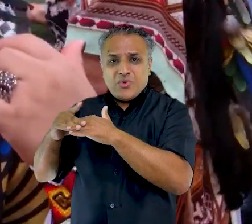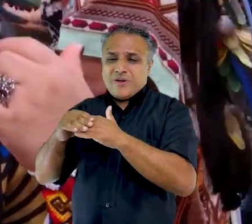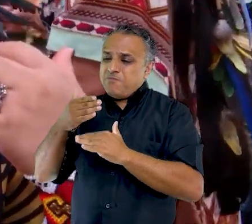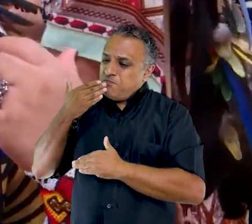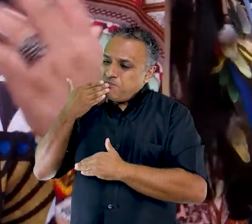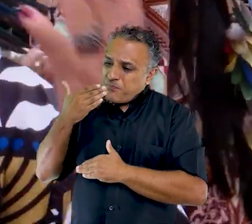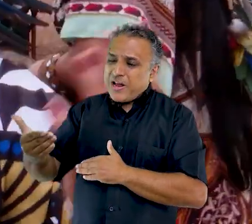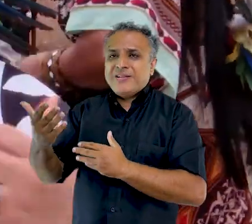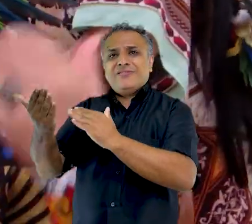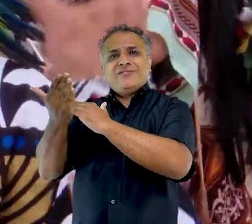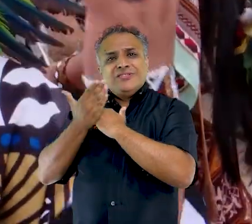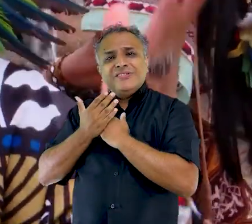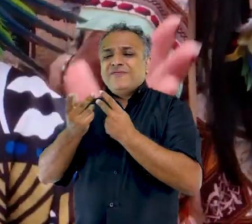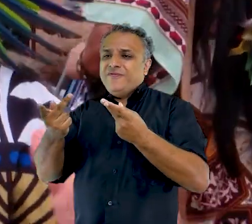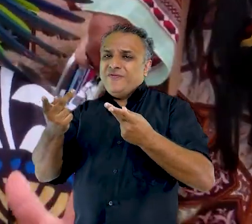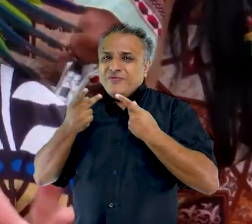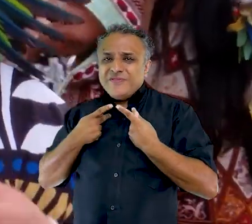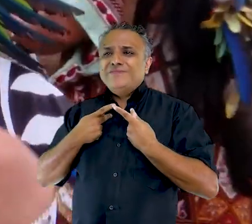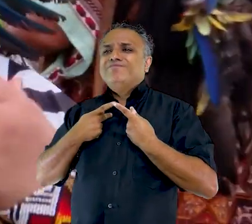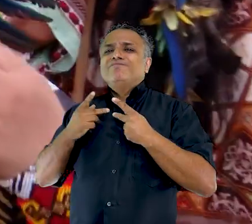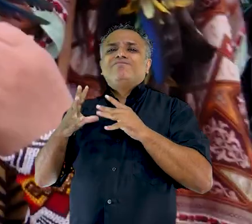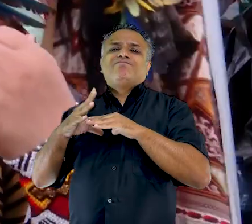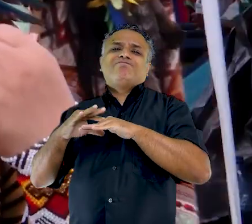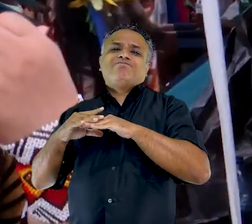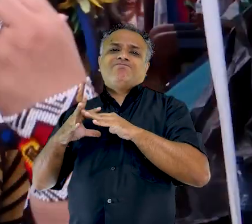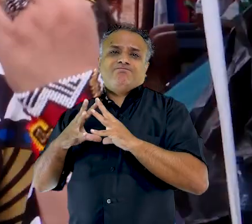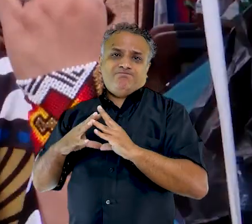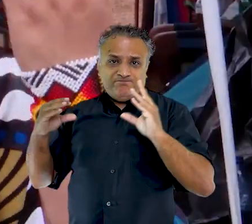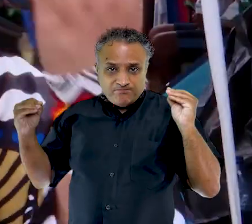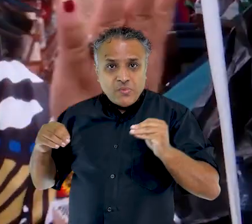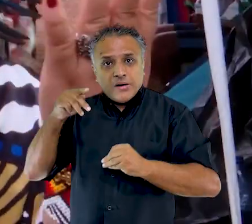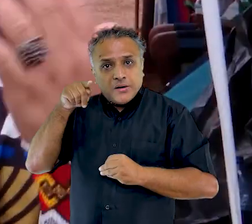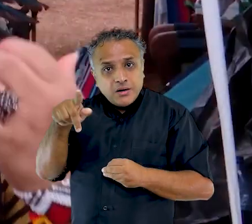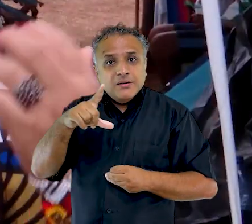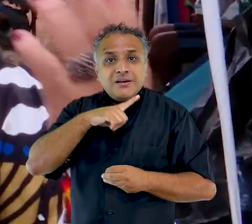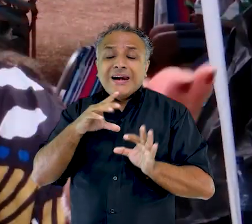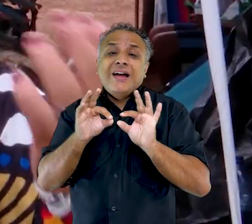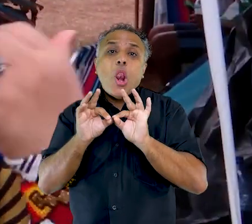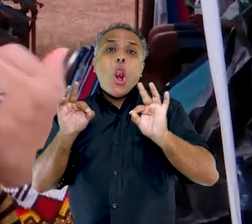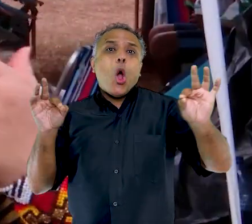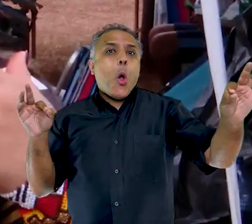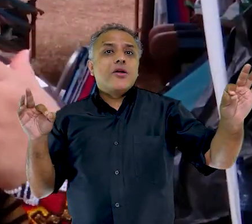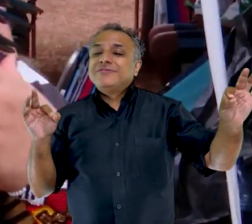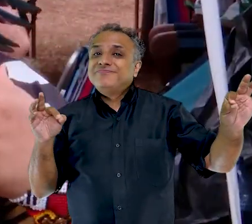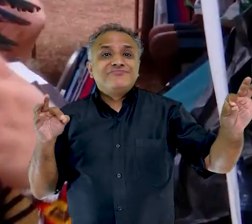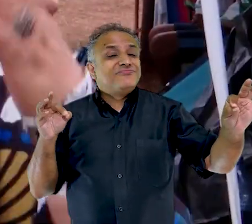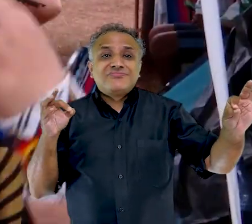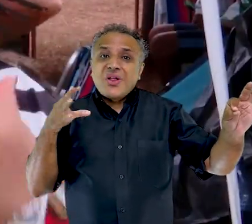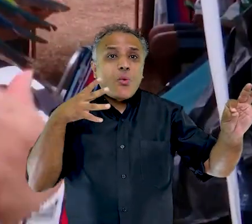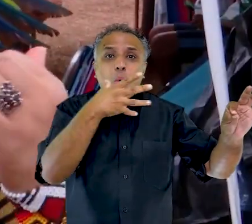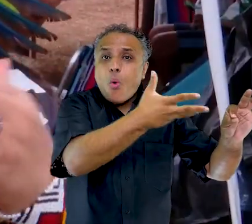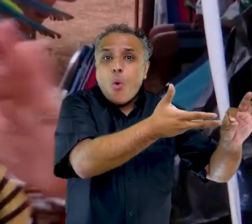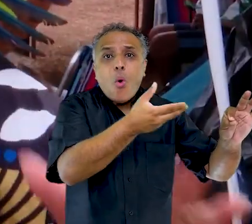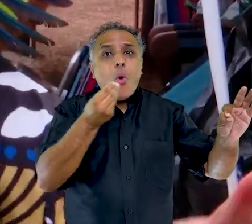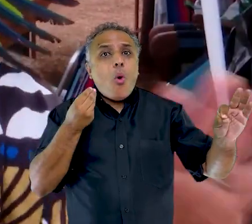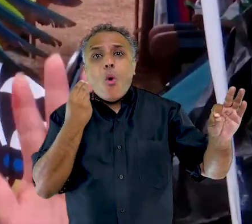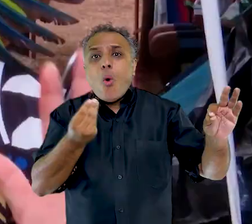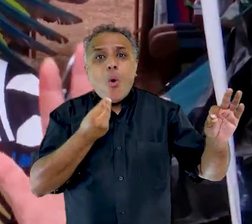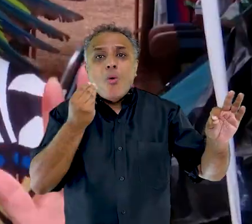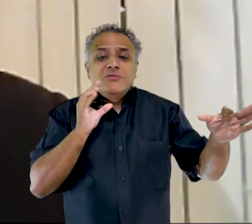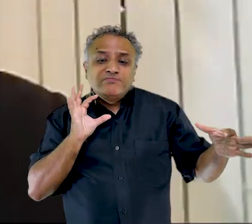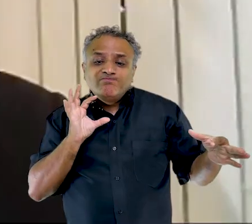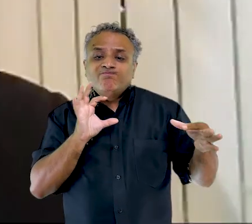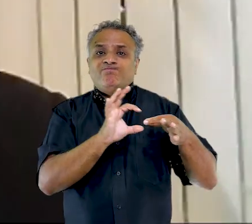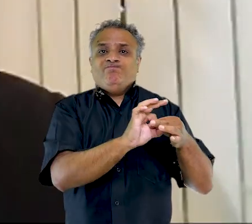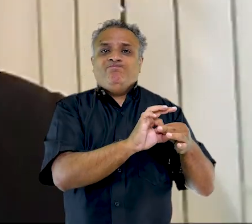que ele venha, visita, faz a cura. Então, se ele está distante, a gente não tem como fazer essa